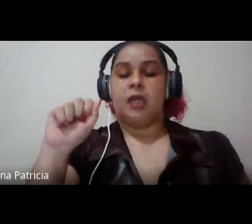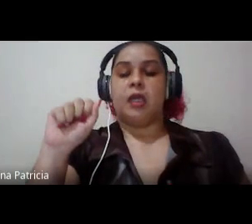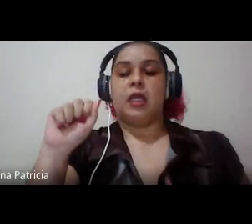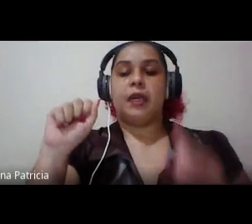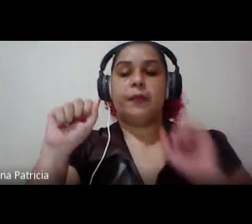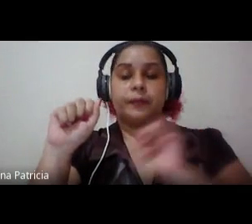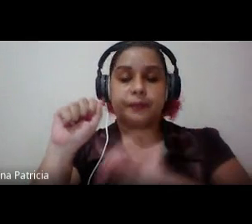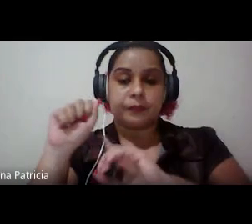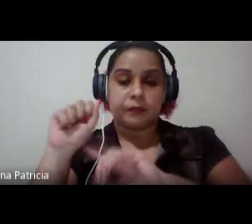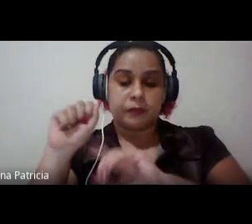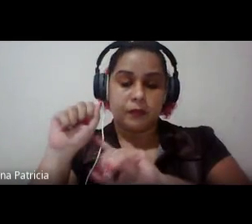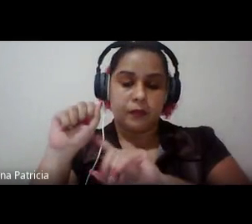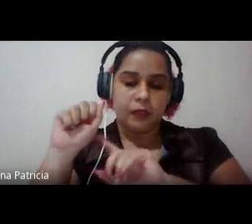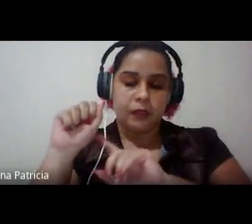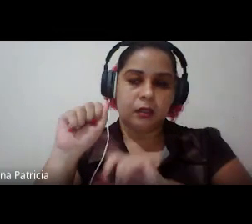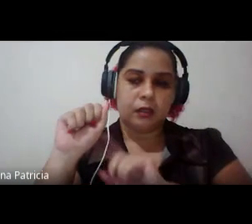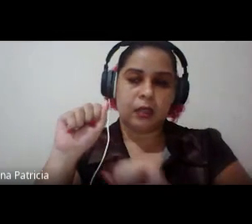Certo? E